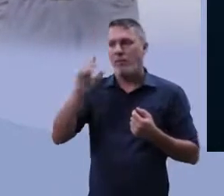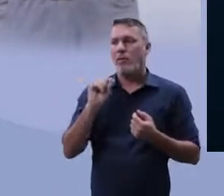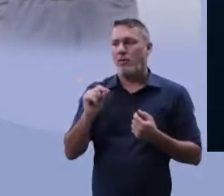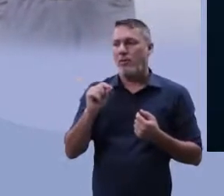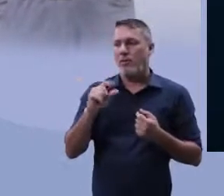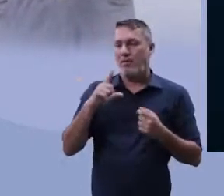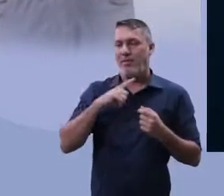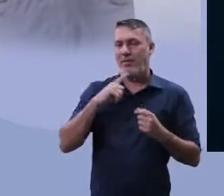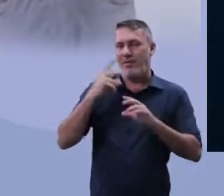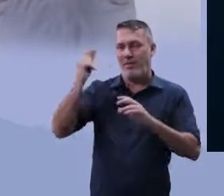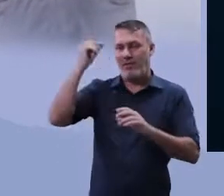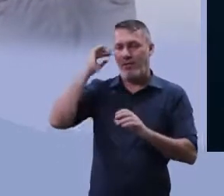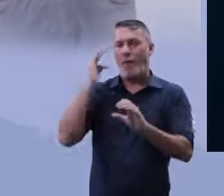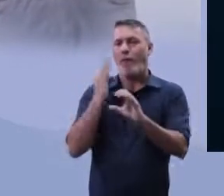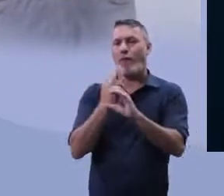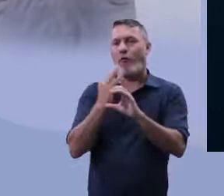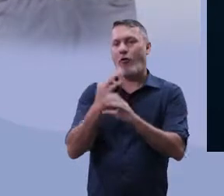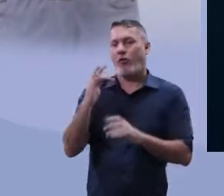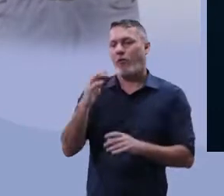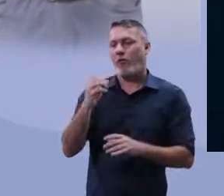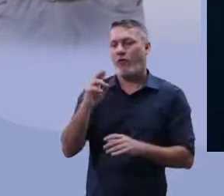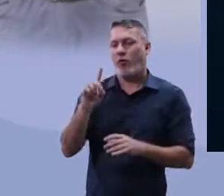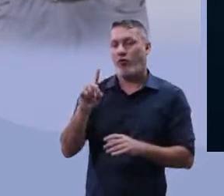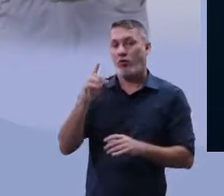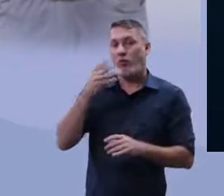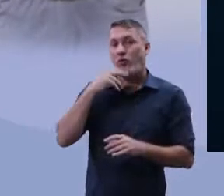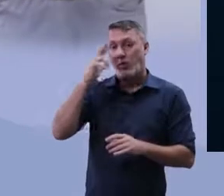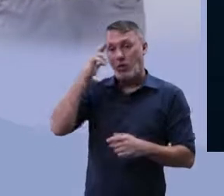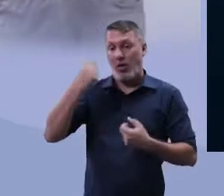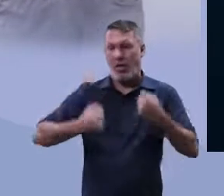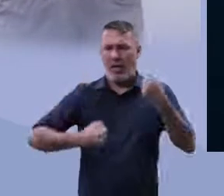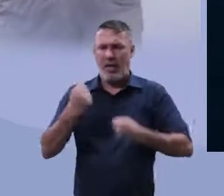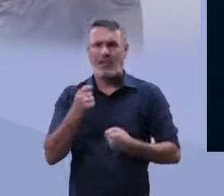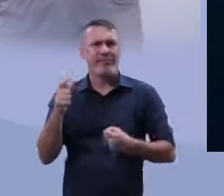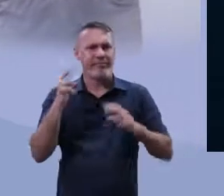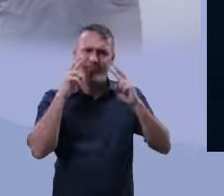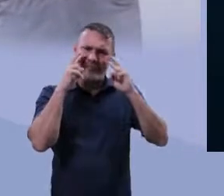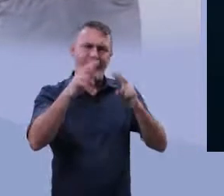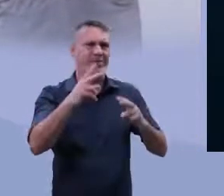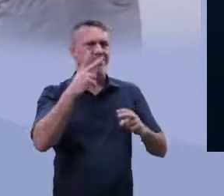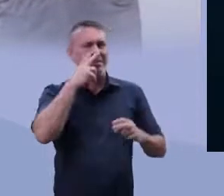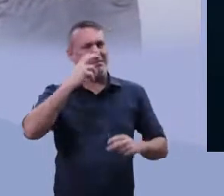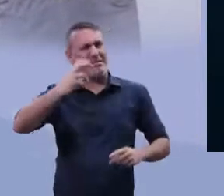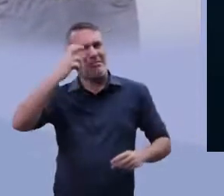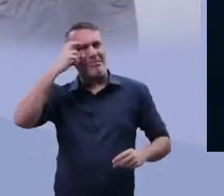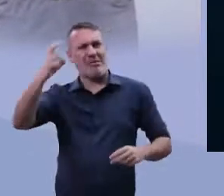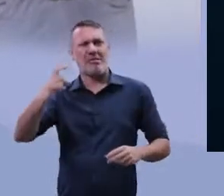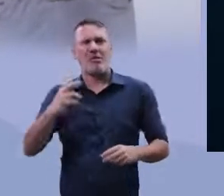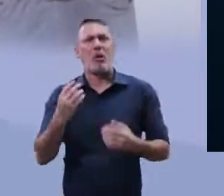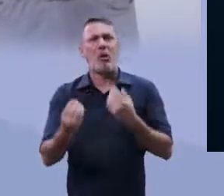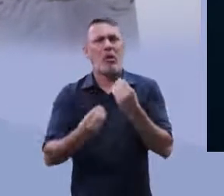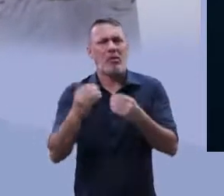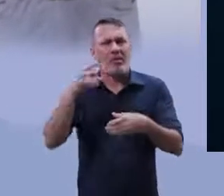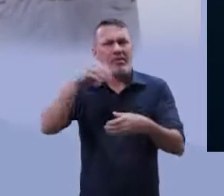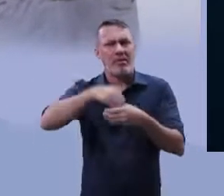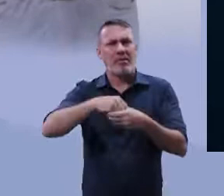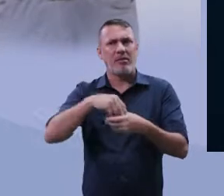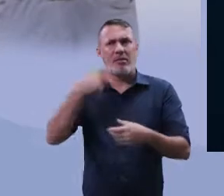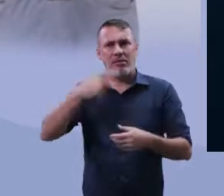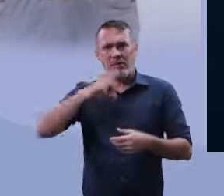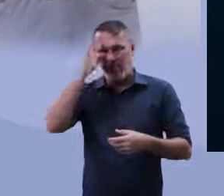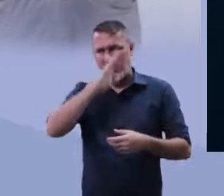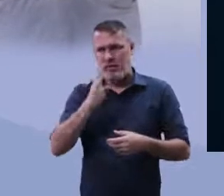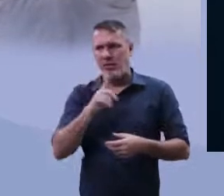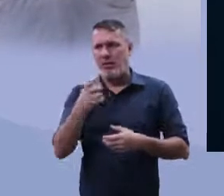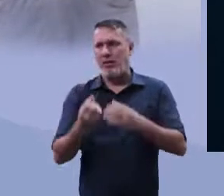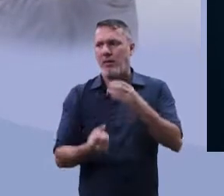de passagem, né, ele, aproveitando-se dos recursos da época, né, ele foi um visionário, né, inclusive, né, criando